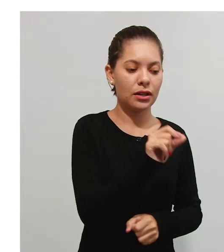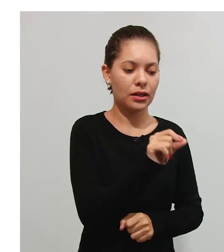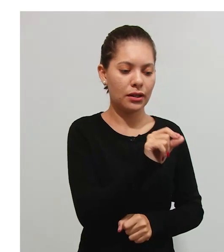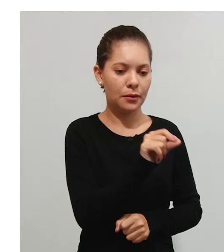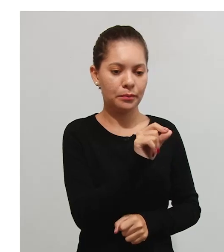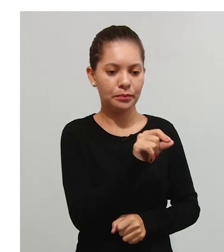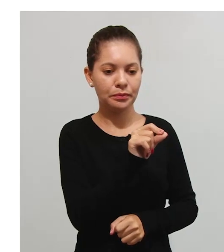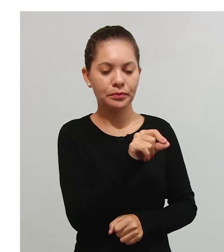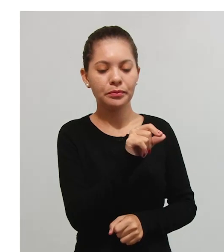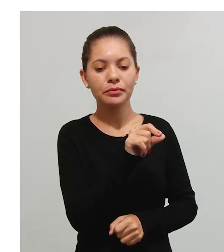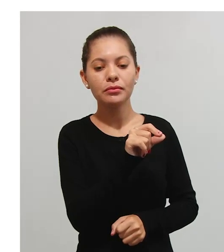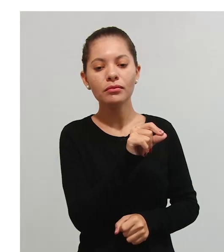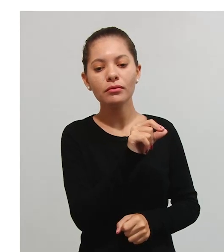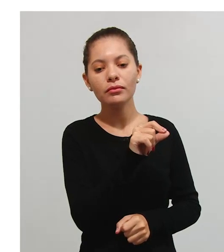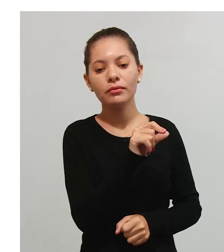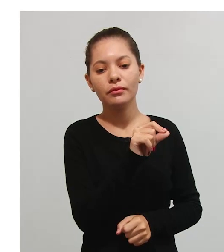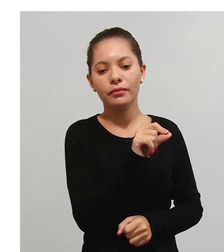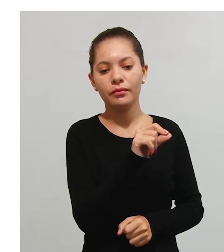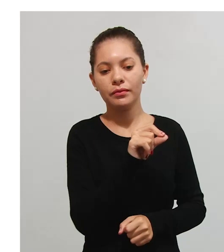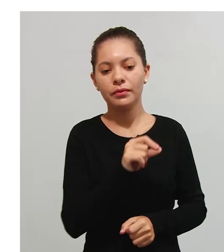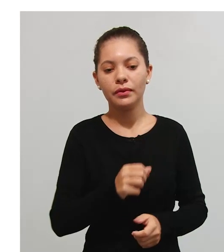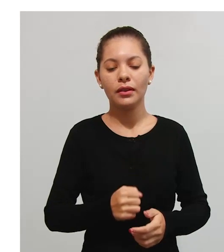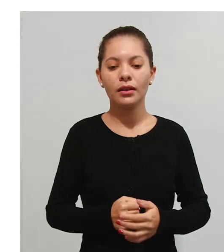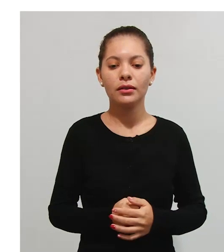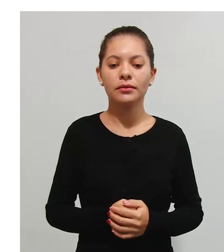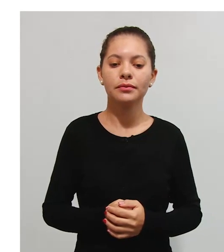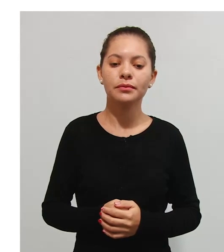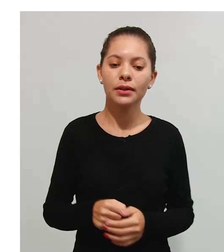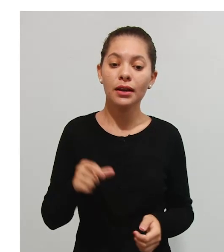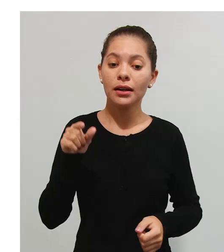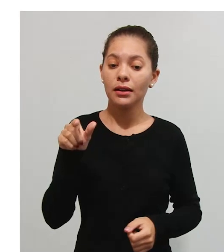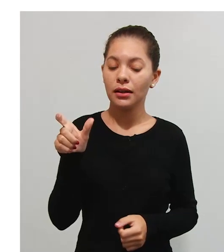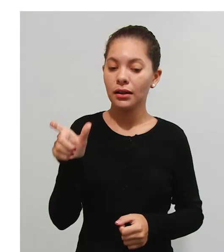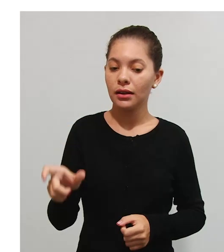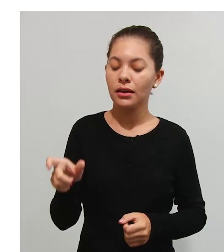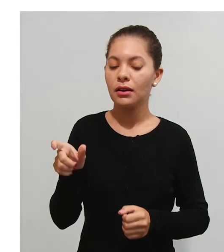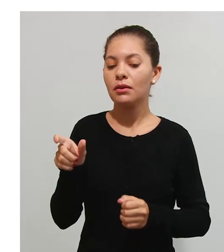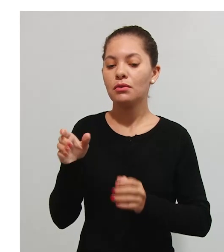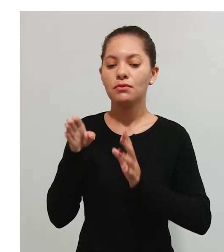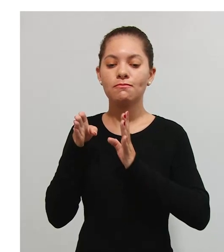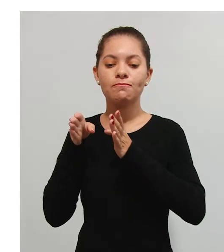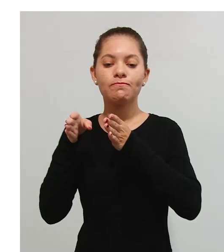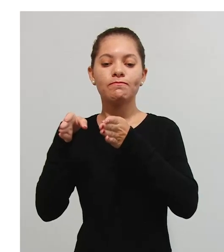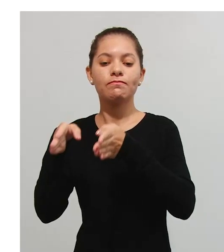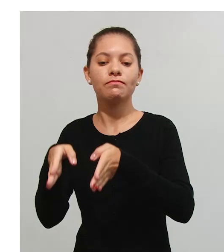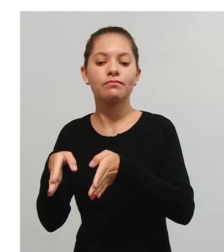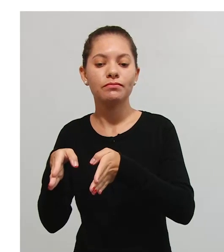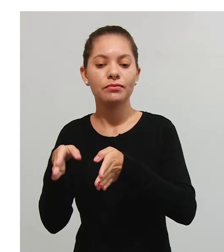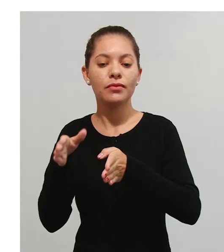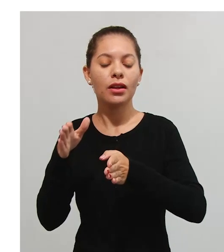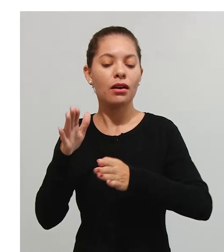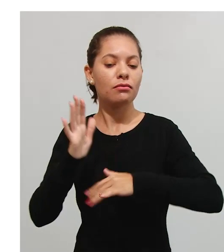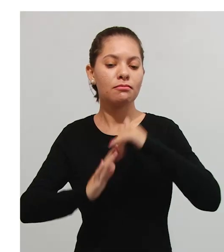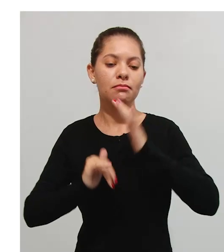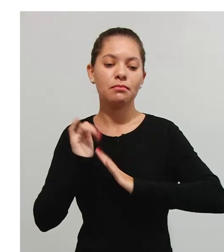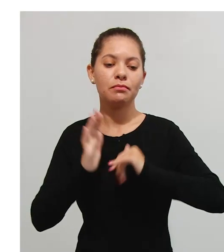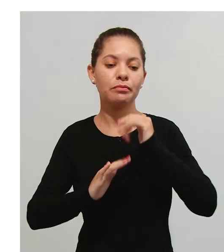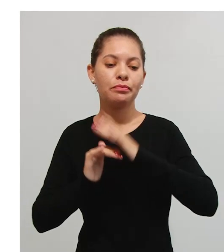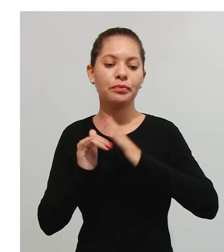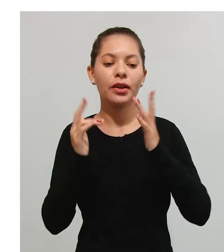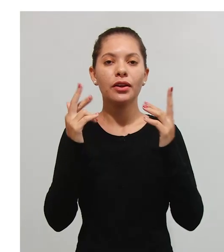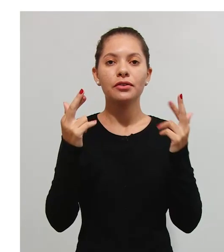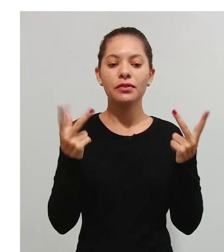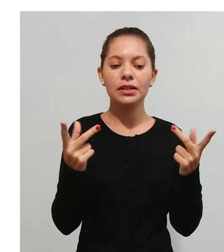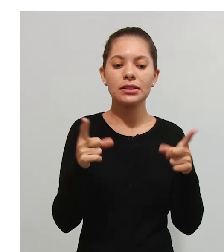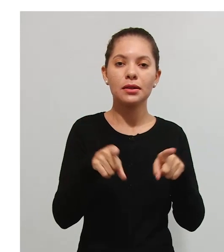está nos programas. Já no ambiente empreendedor, o ênfase ele está no centro de